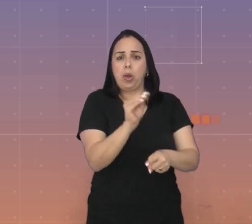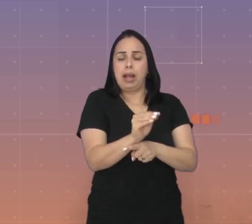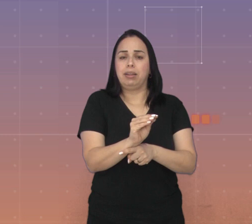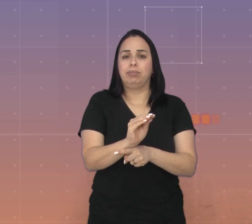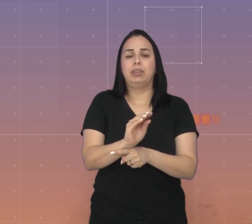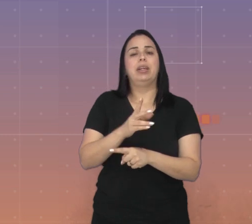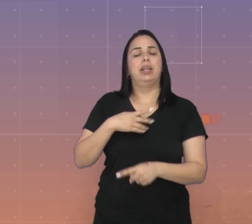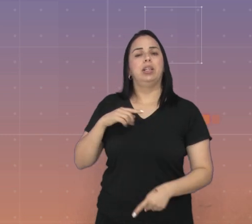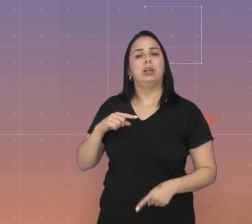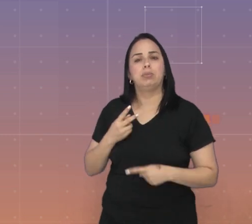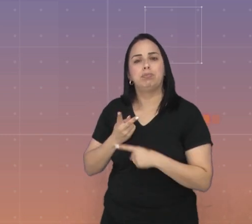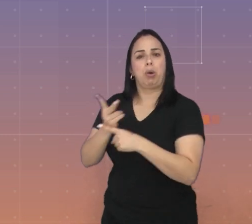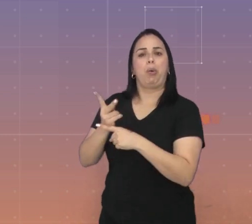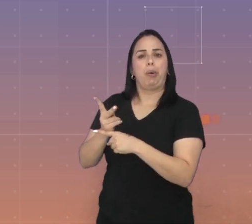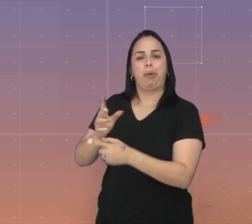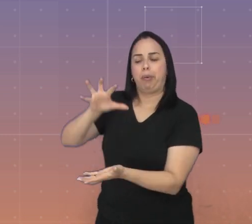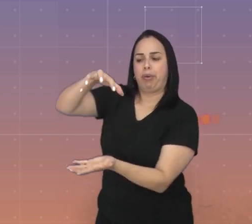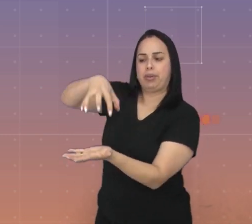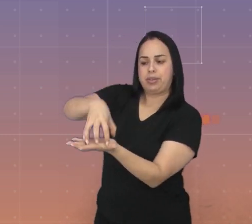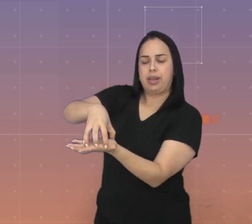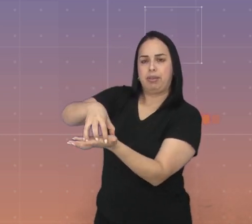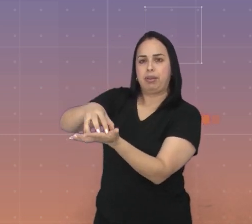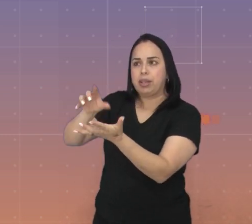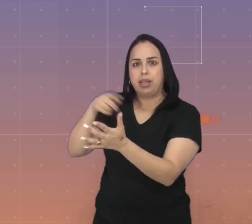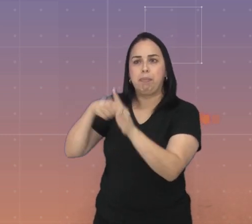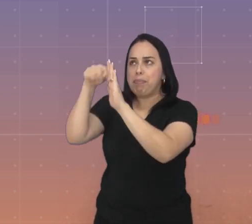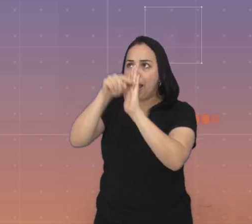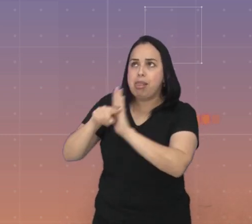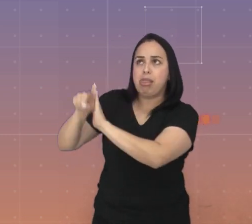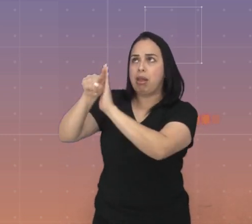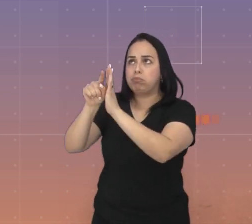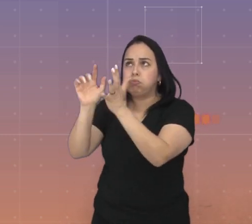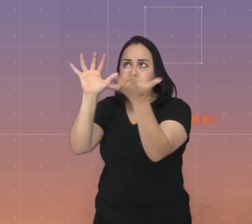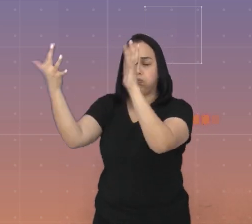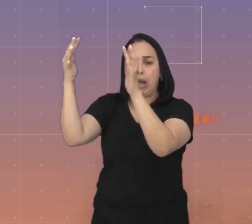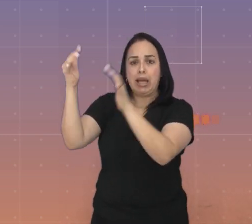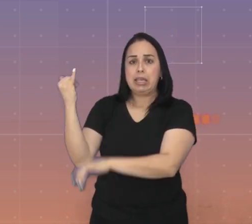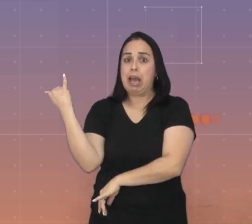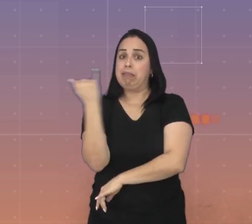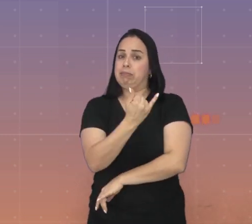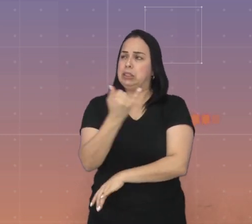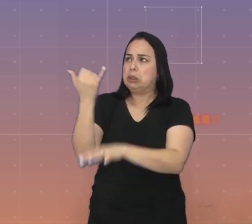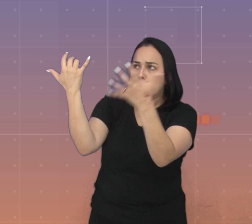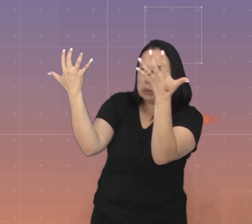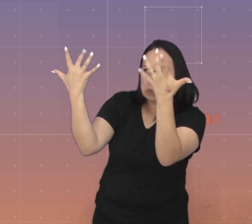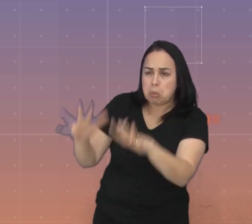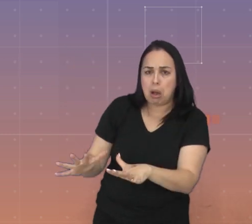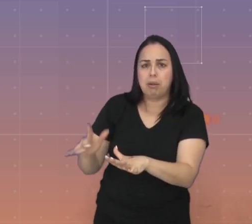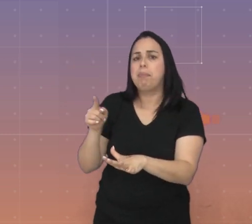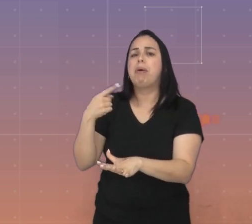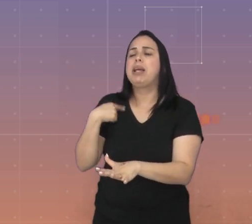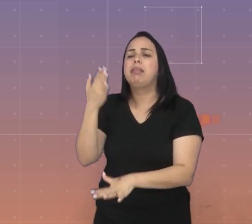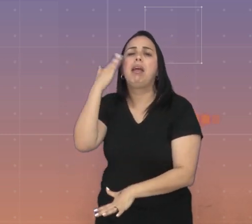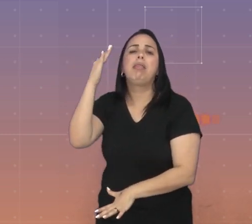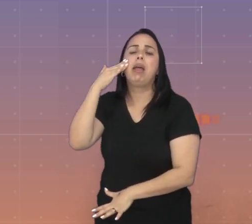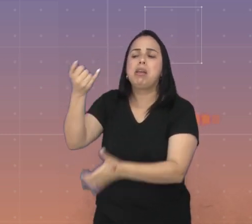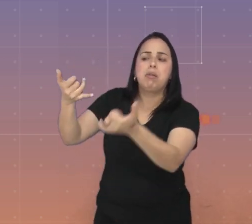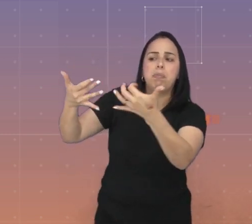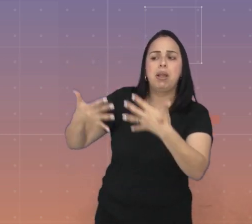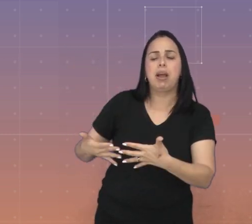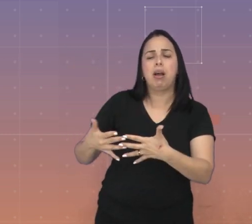e nossa equipe procurou o CEMADEM, o Centro Nacional de Monitoramento e Alerta de Desastres Naturais, para entender